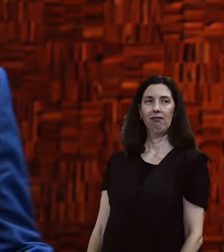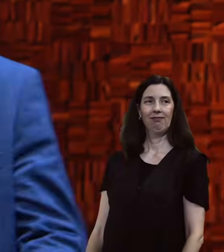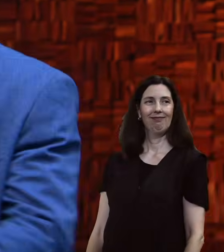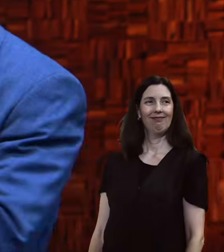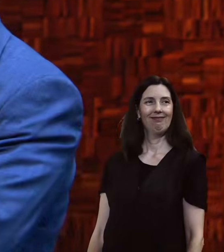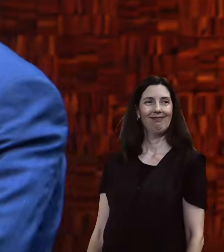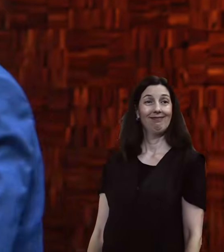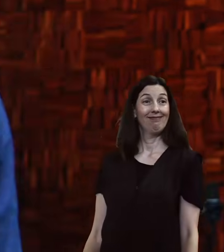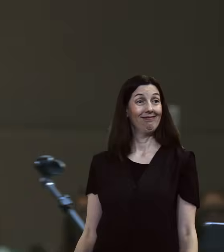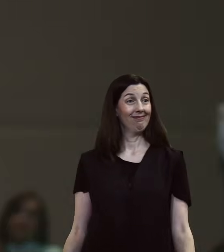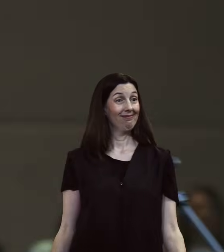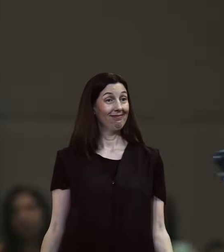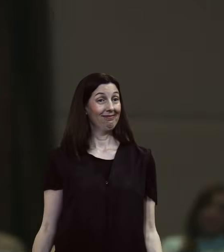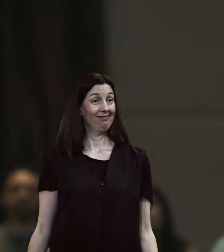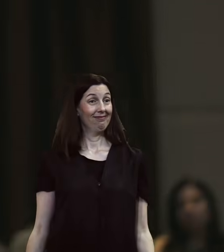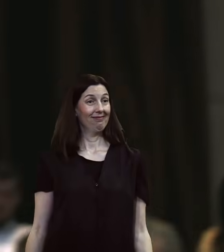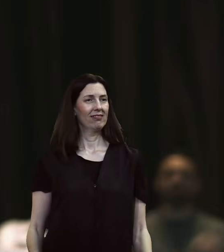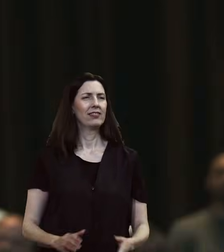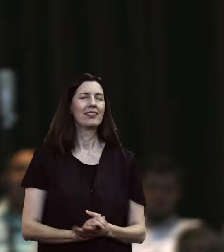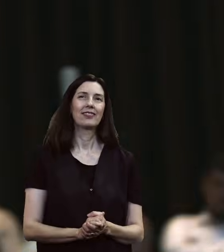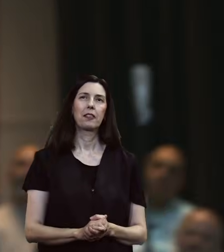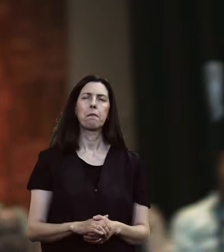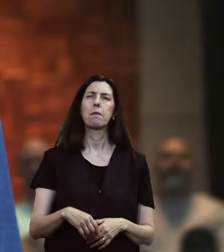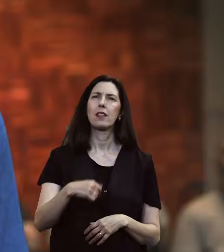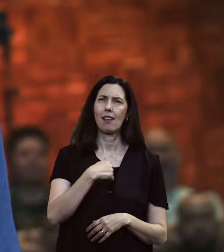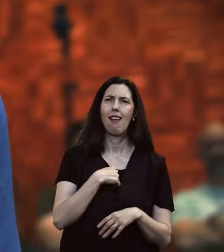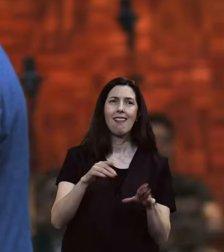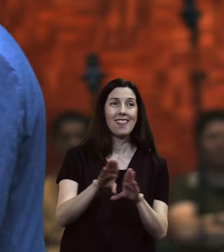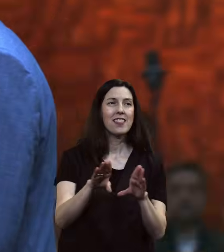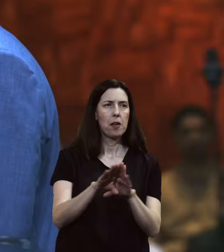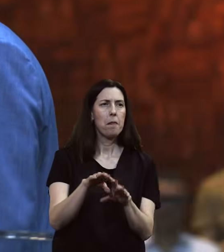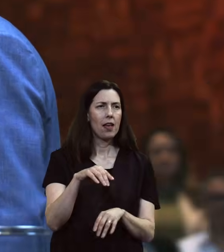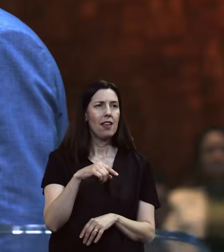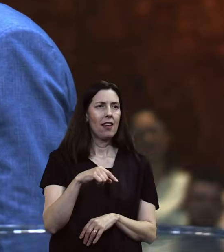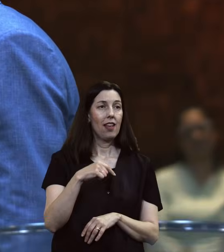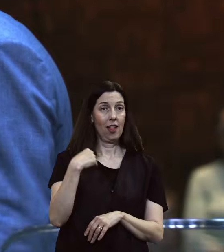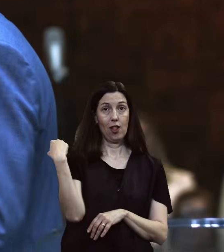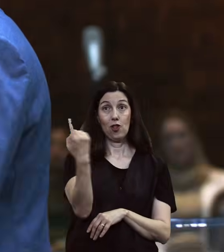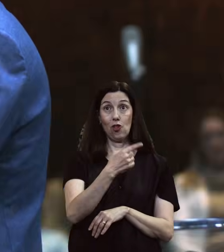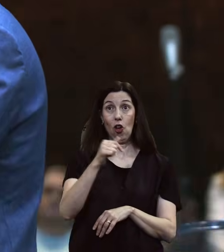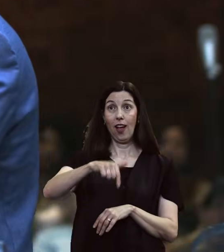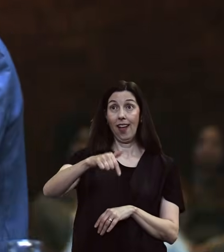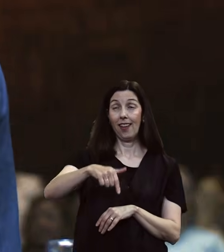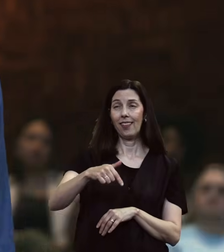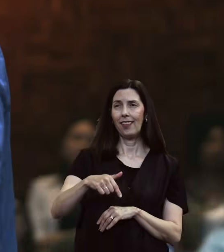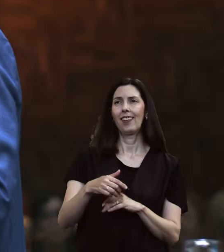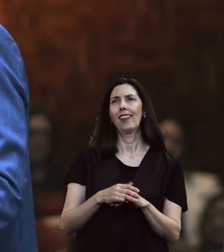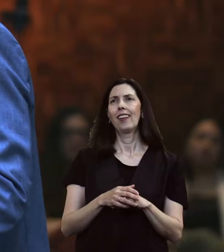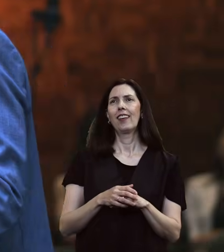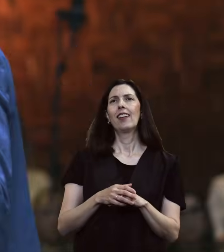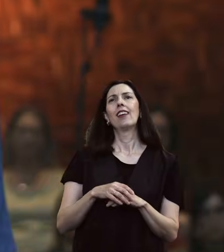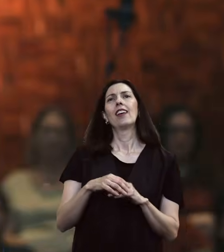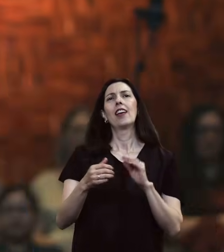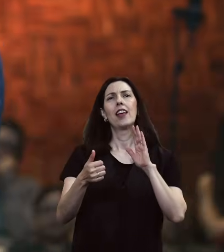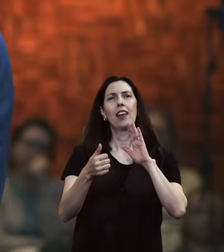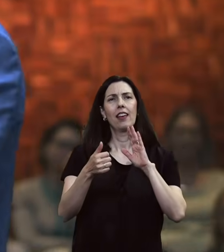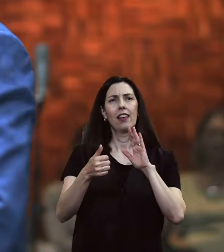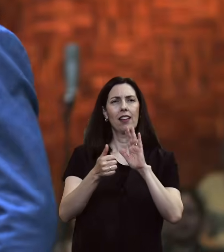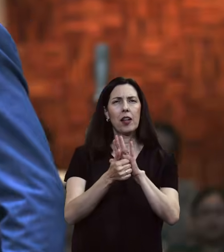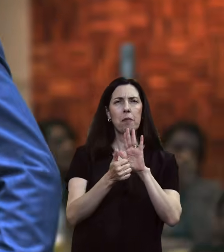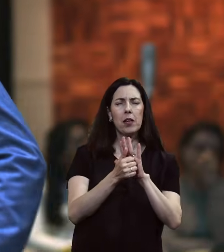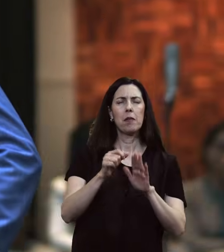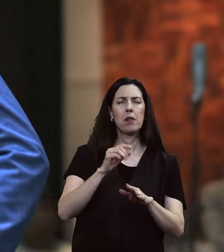Eu lembro também quando nós tivemos um sonho maluco de começar um movimento de unidade aqui na cidade, conectamos os pastores